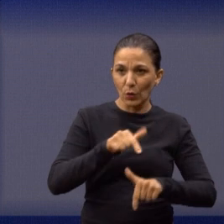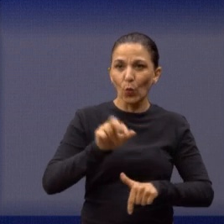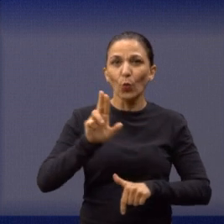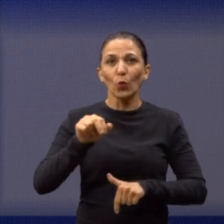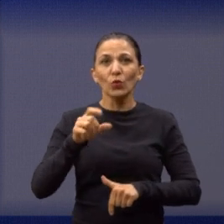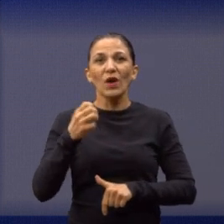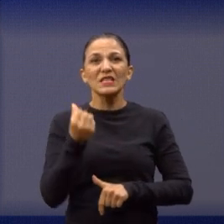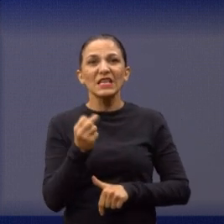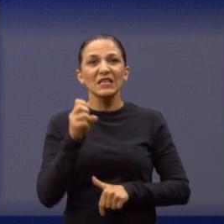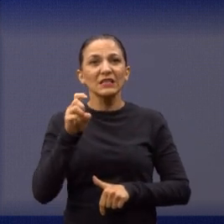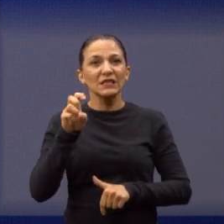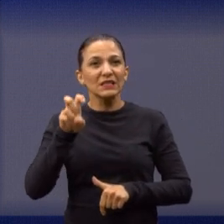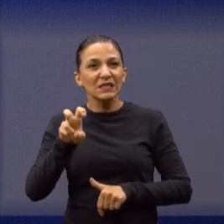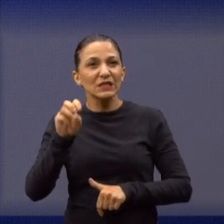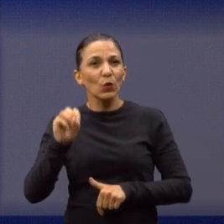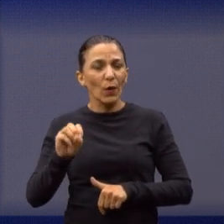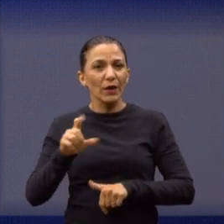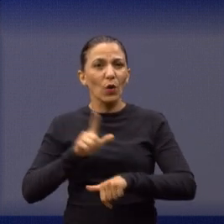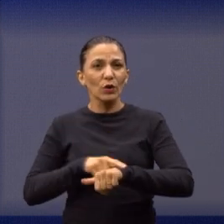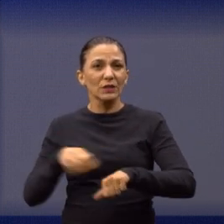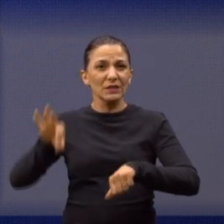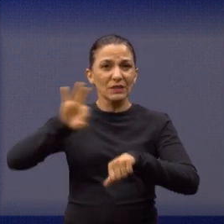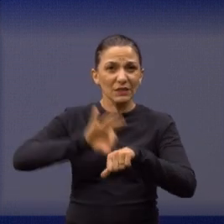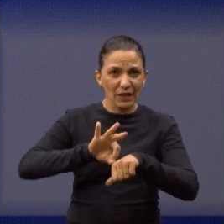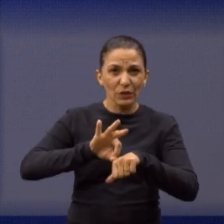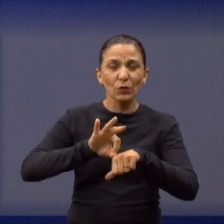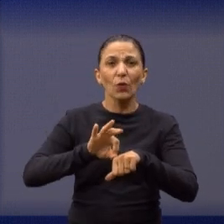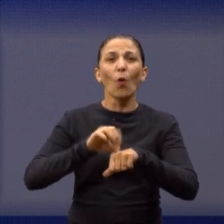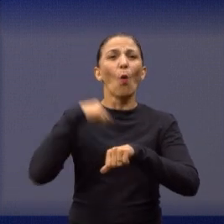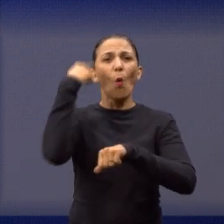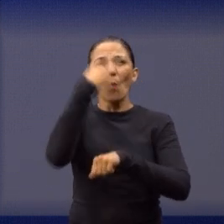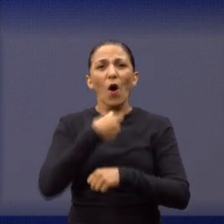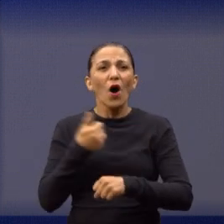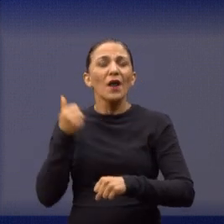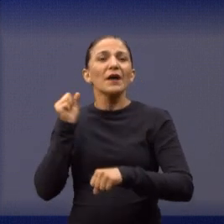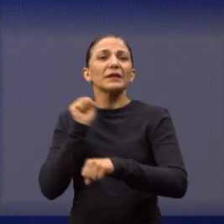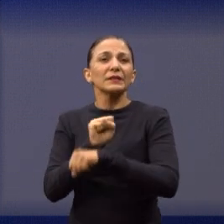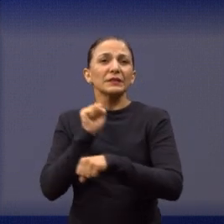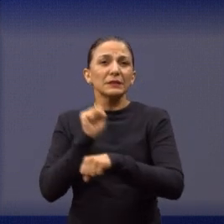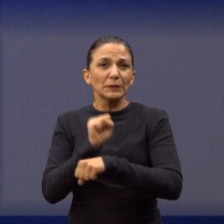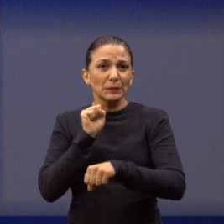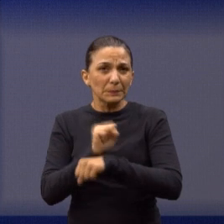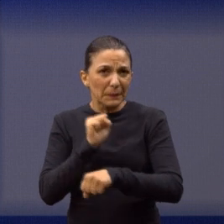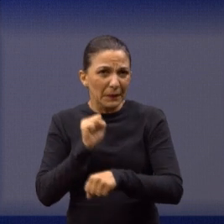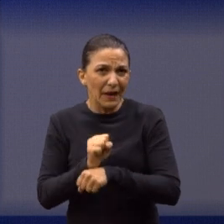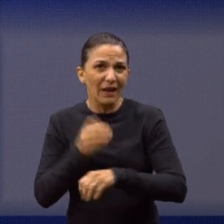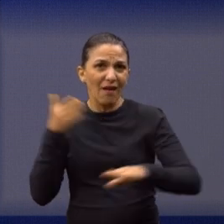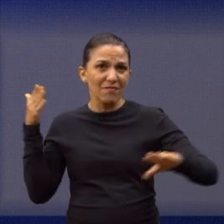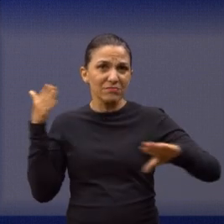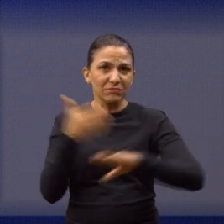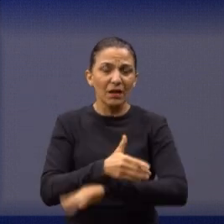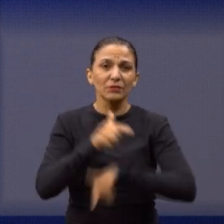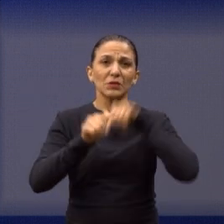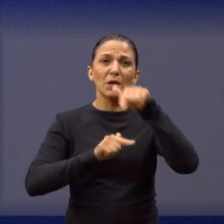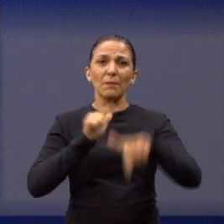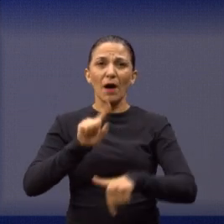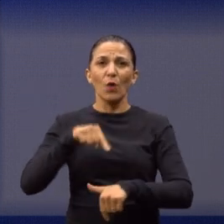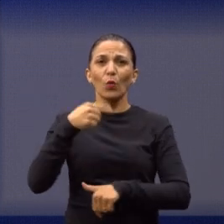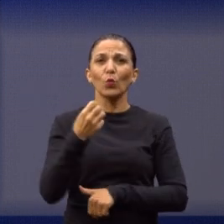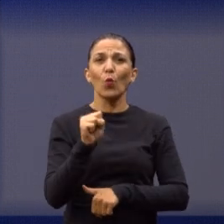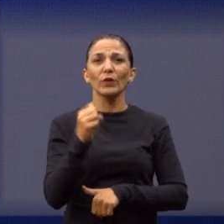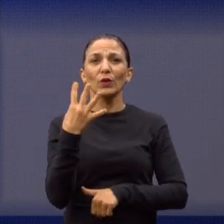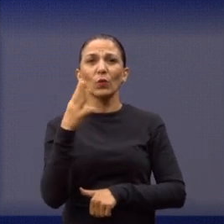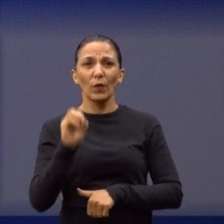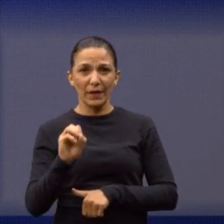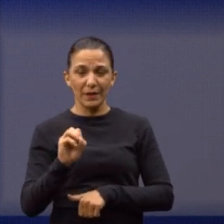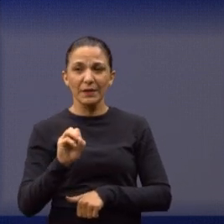antes é 6h50. Chego no centro 7h15, espero mais de 1 hora para entrar, porque o próximo ônibus é somente às 8h40. Para voltar